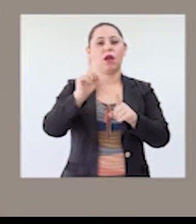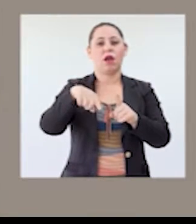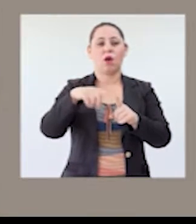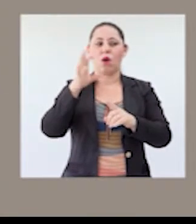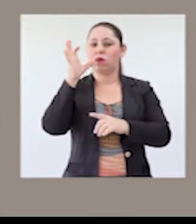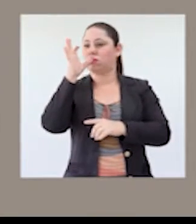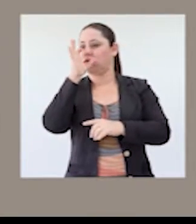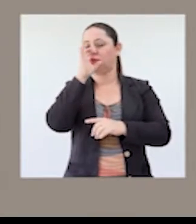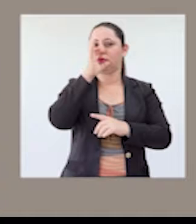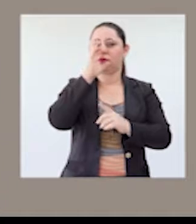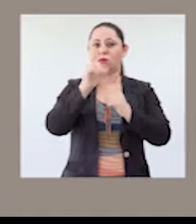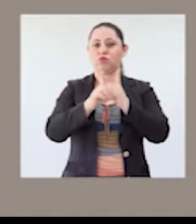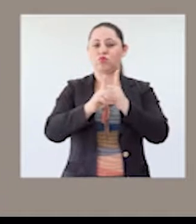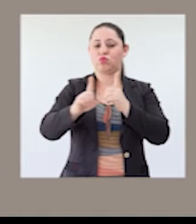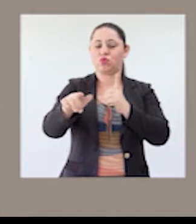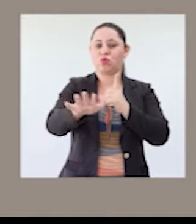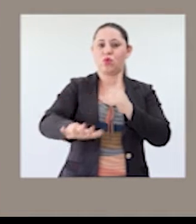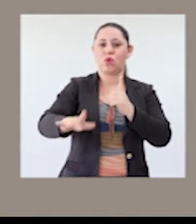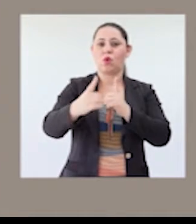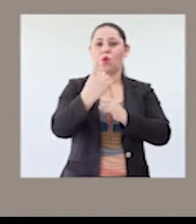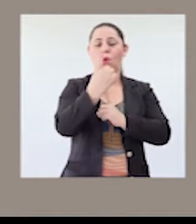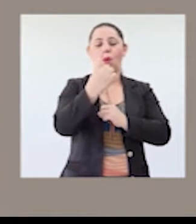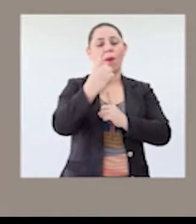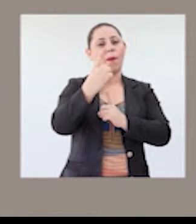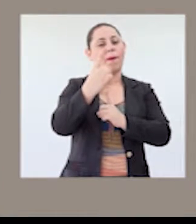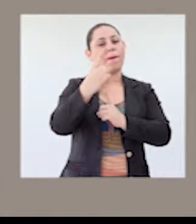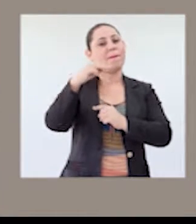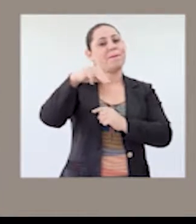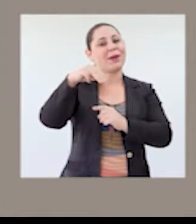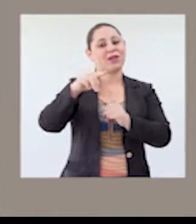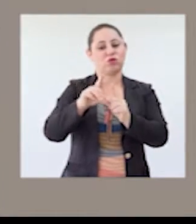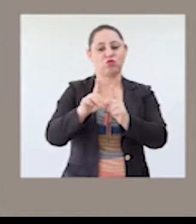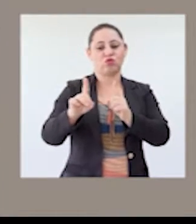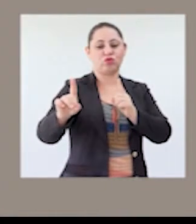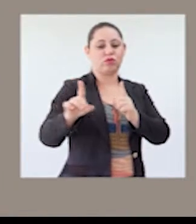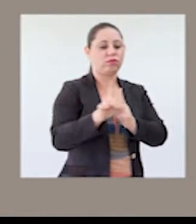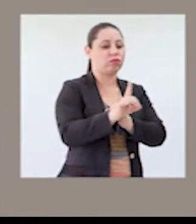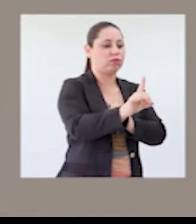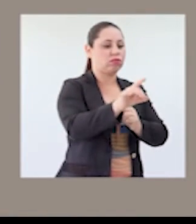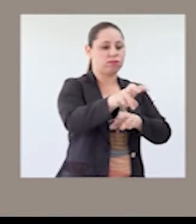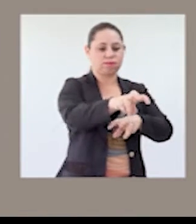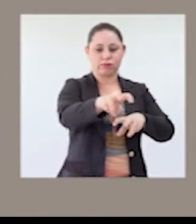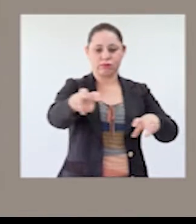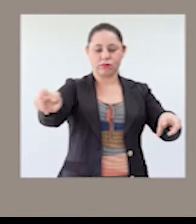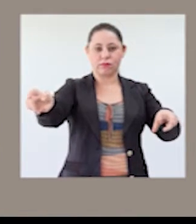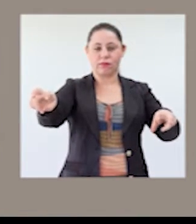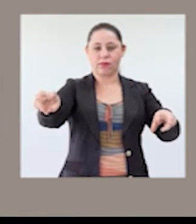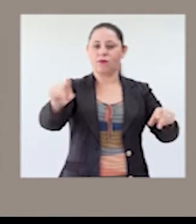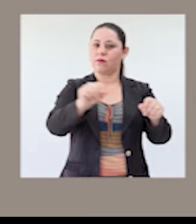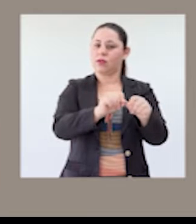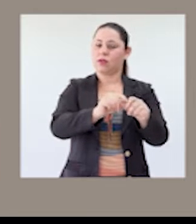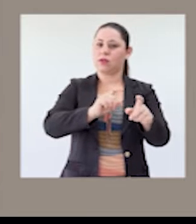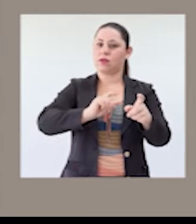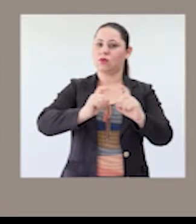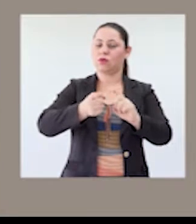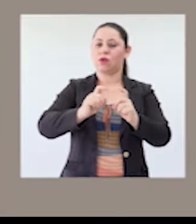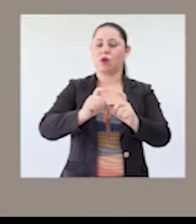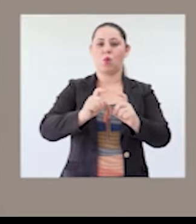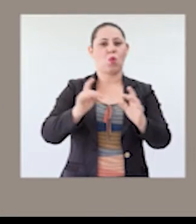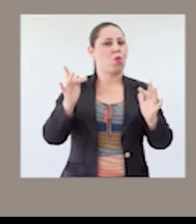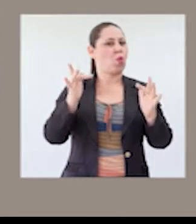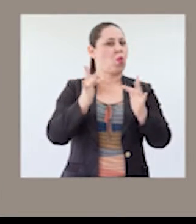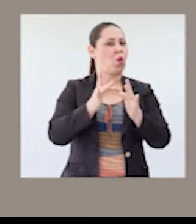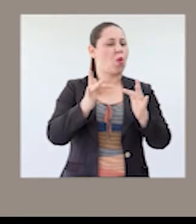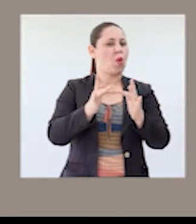deverão observar um distanciamento mínimo de 1 metro um do outro, né? De modo a viabilizar que ele faça a reunião